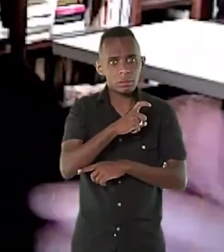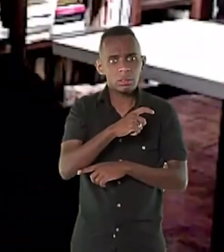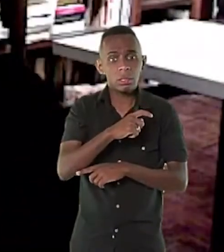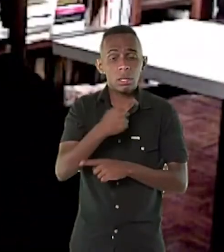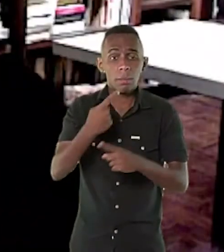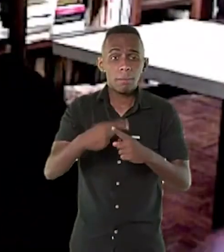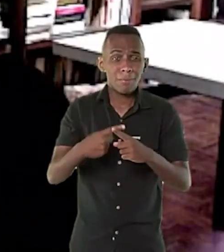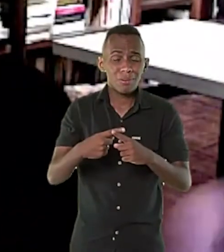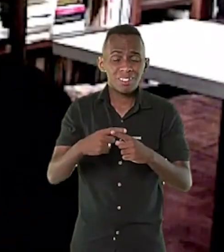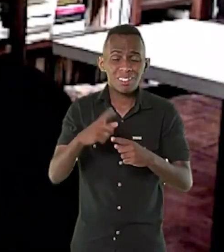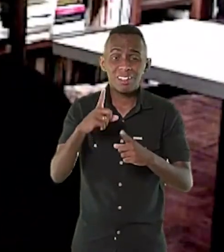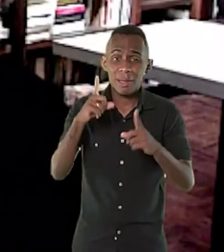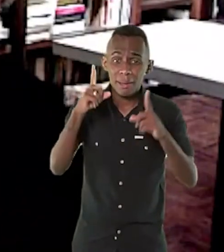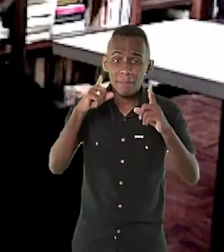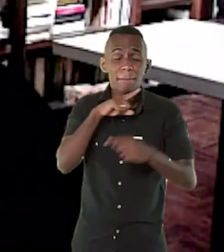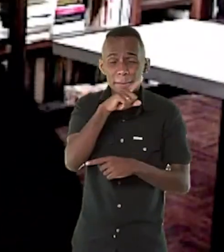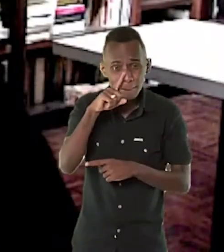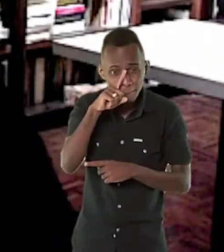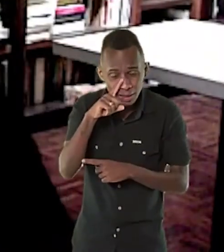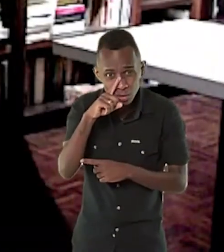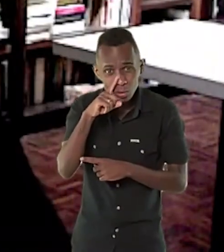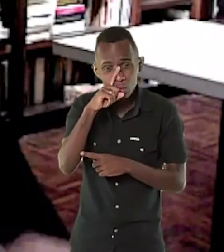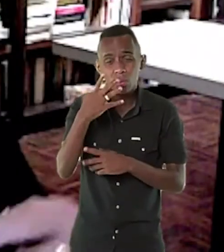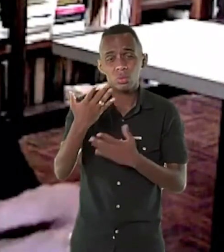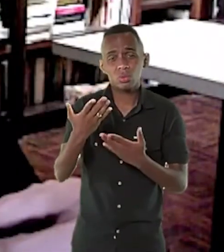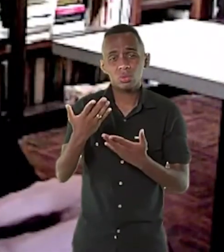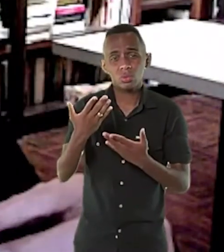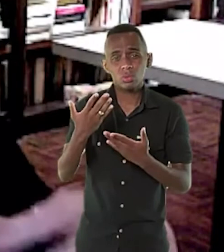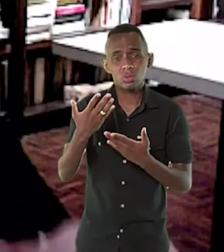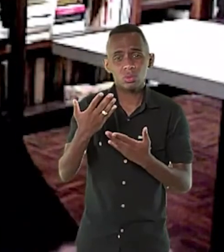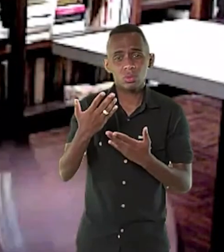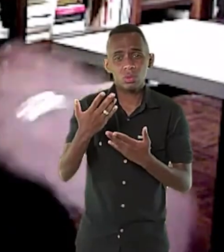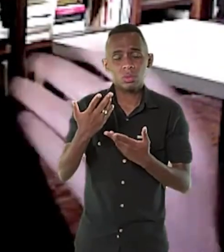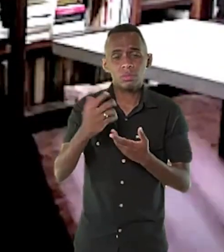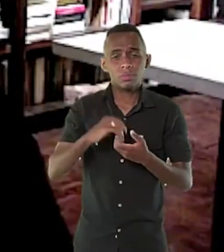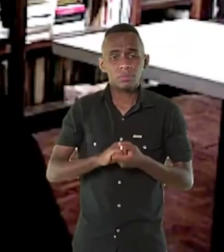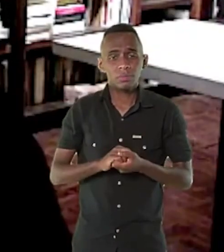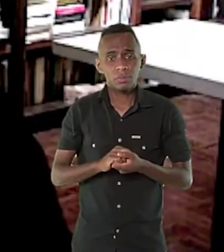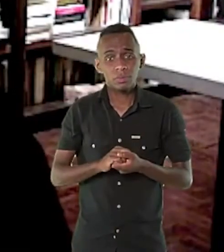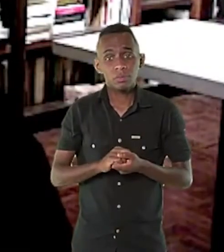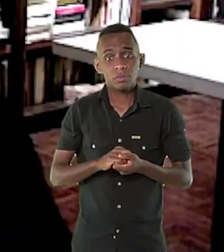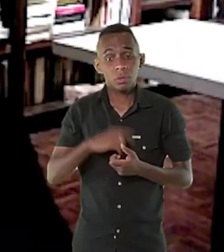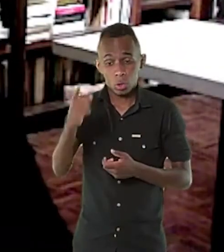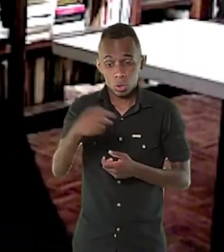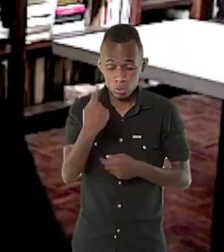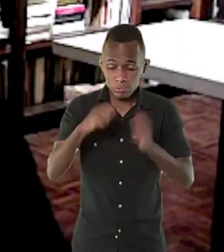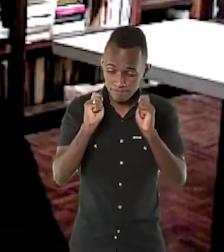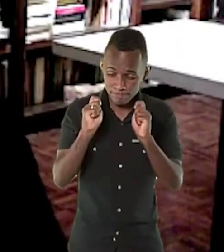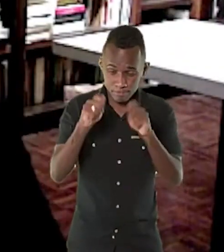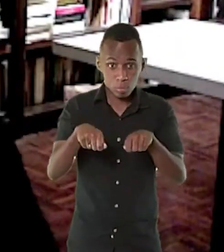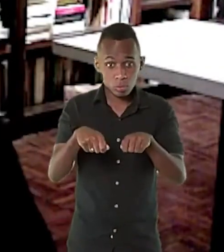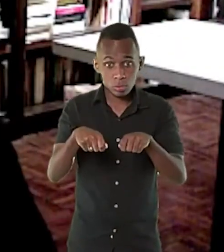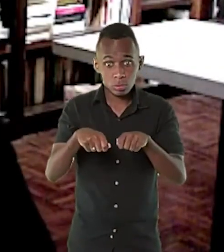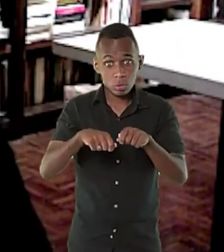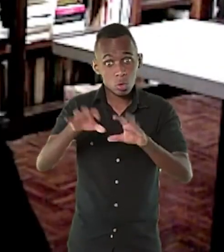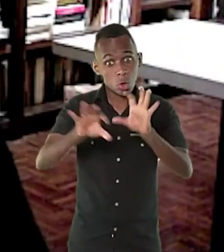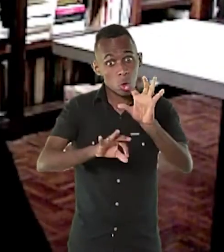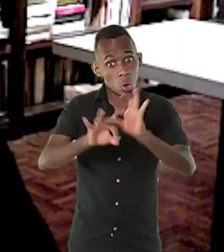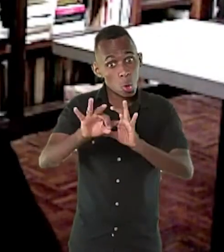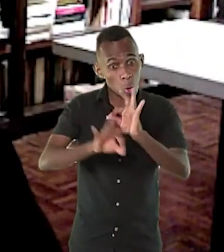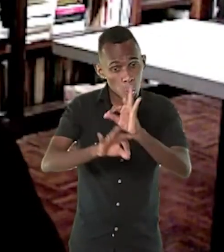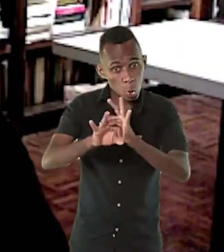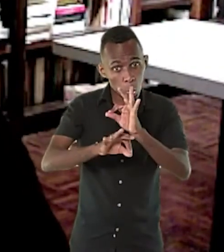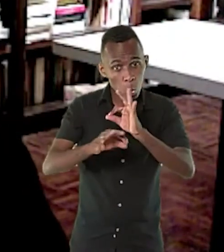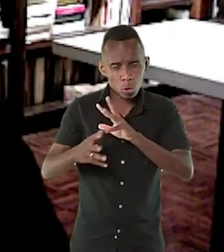dizer, colocam coisas que elas nunca disseram. Nos permite operar um mundo